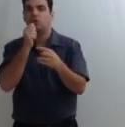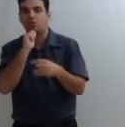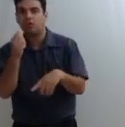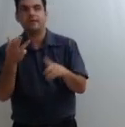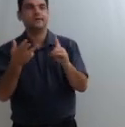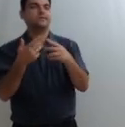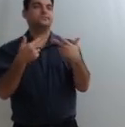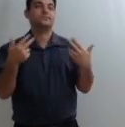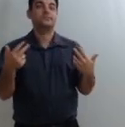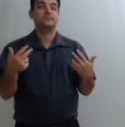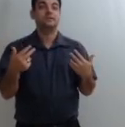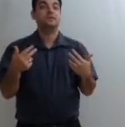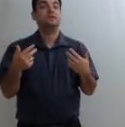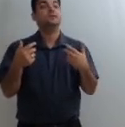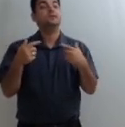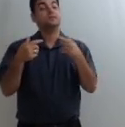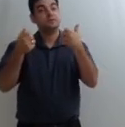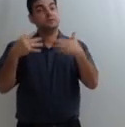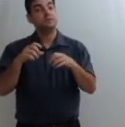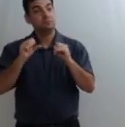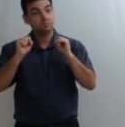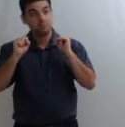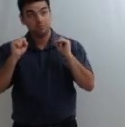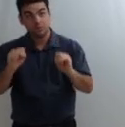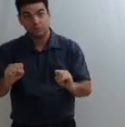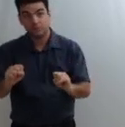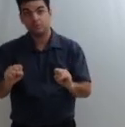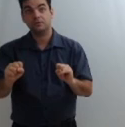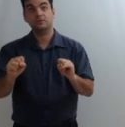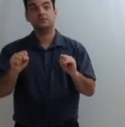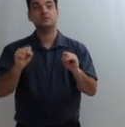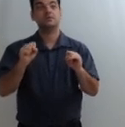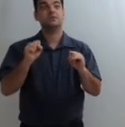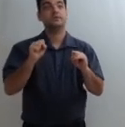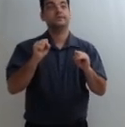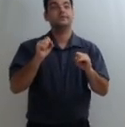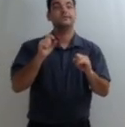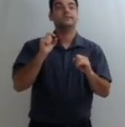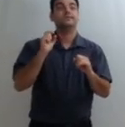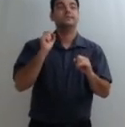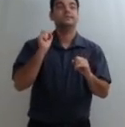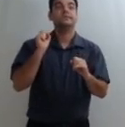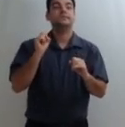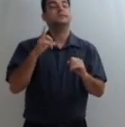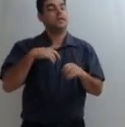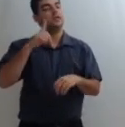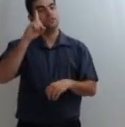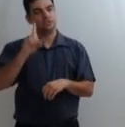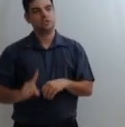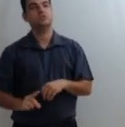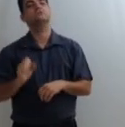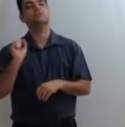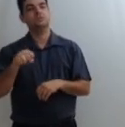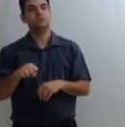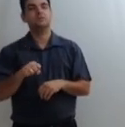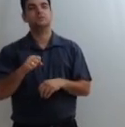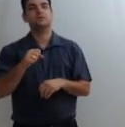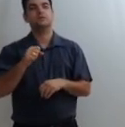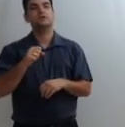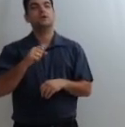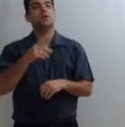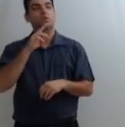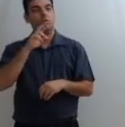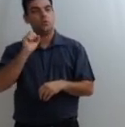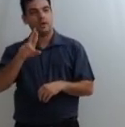que valeria o leading case, né, em que se reconheceu ser direito do réu ser interrogado por último, como exercício